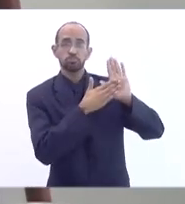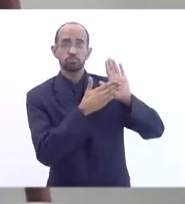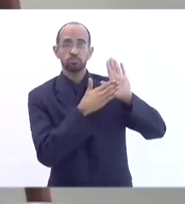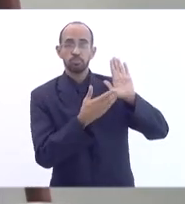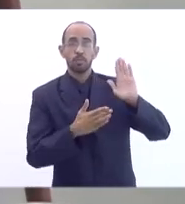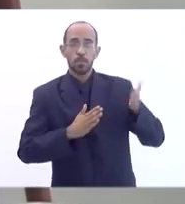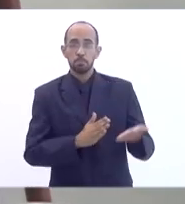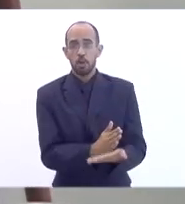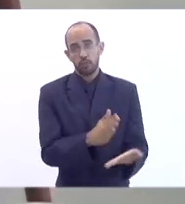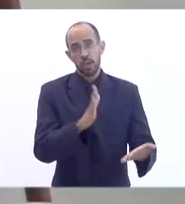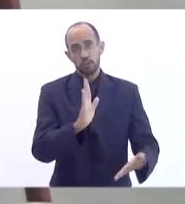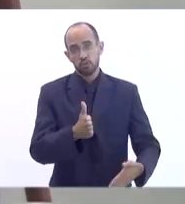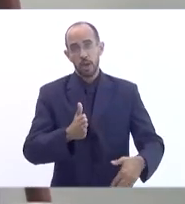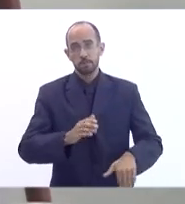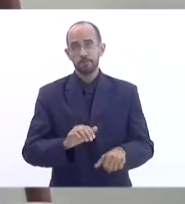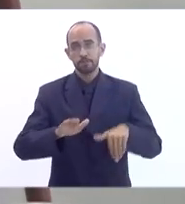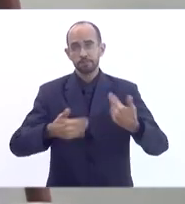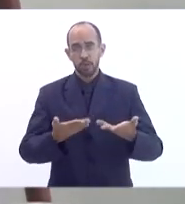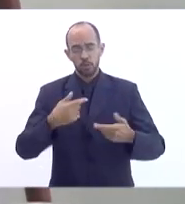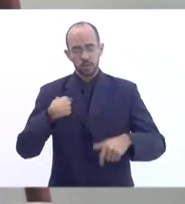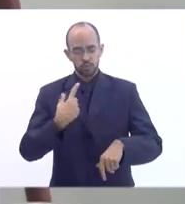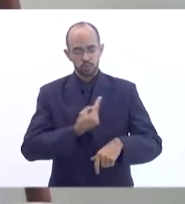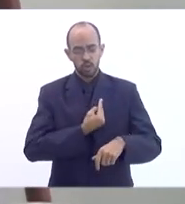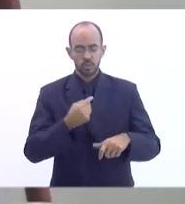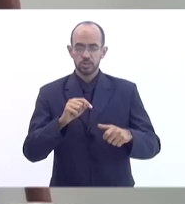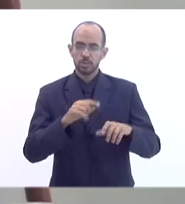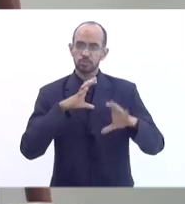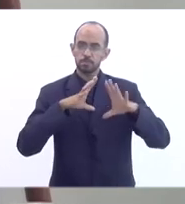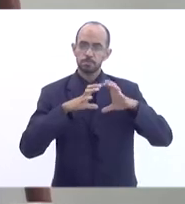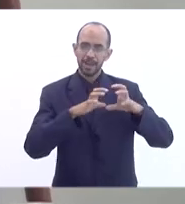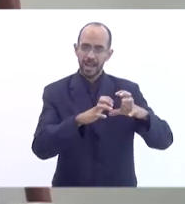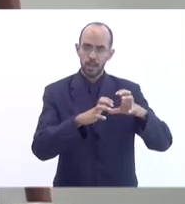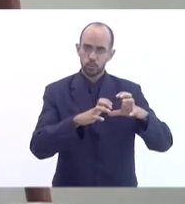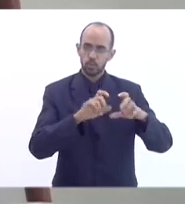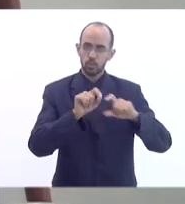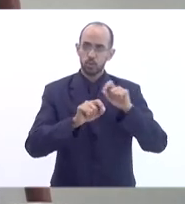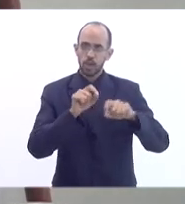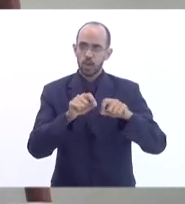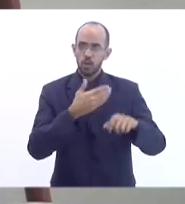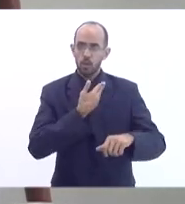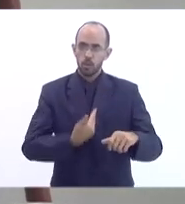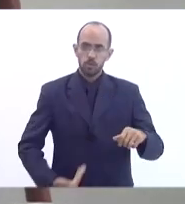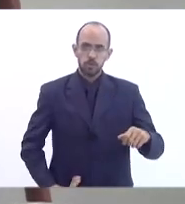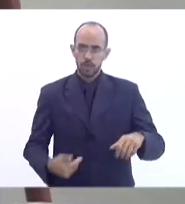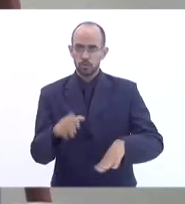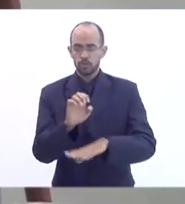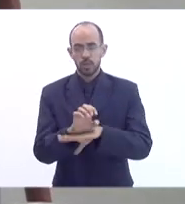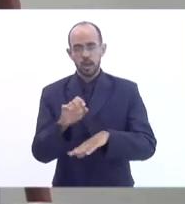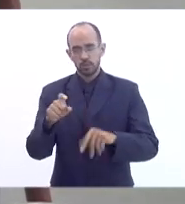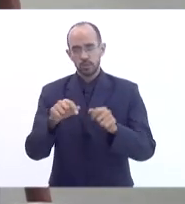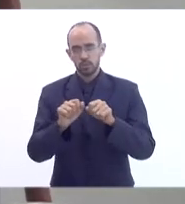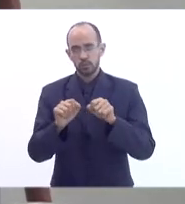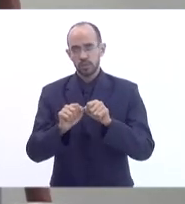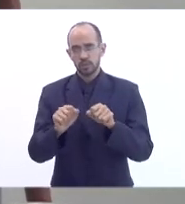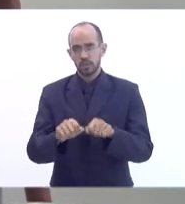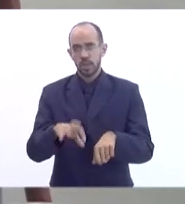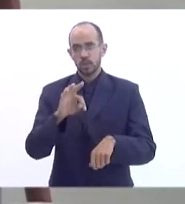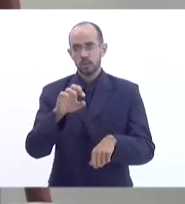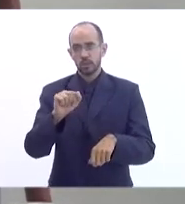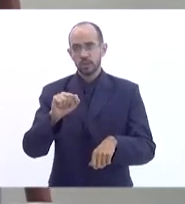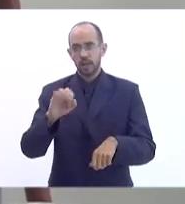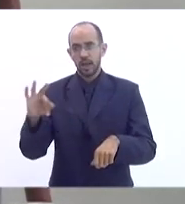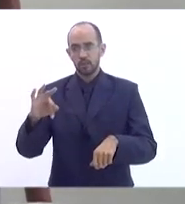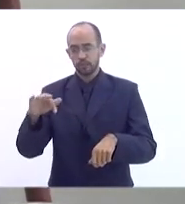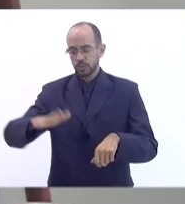comissão tem Obrigado dialogado com o governo do estado o sentido da gente realizar um táxi amplo para aquelas